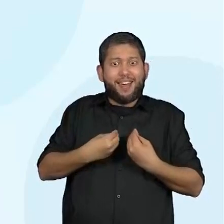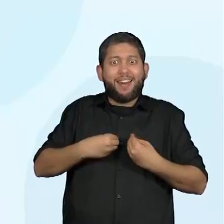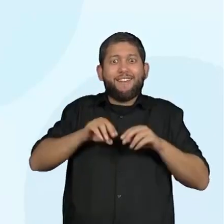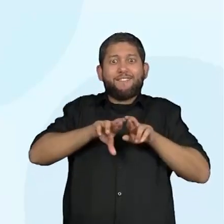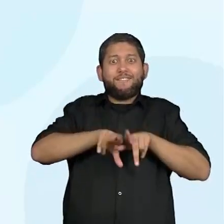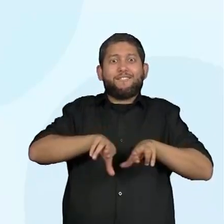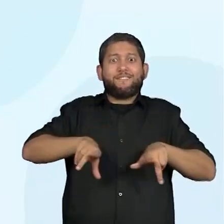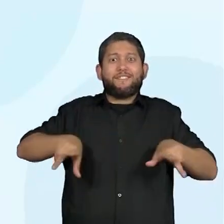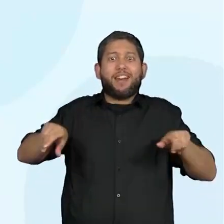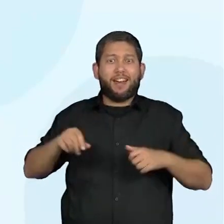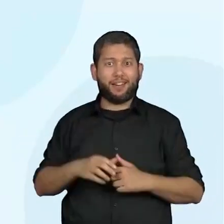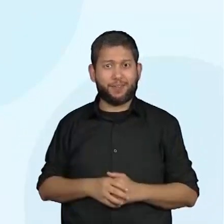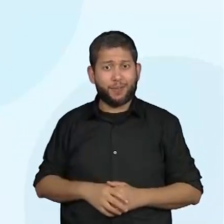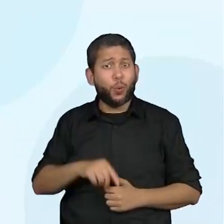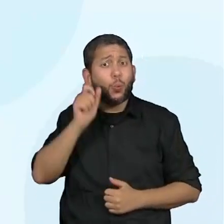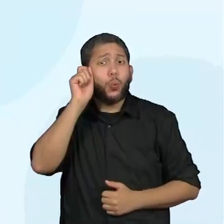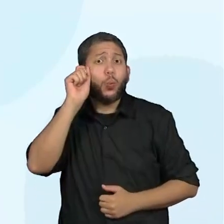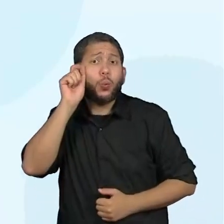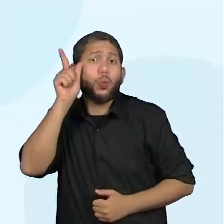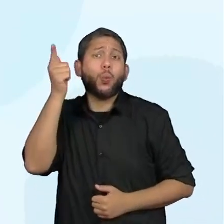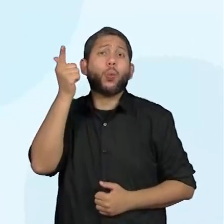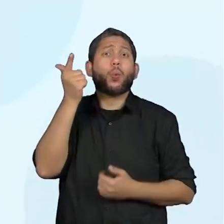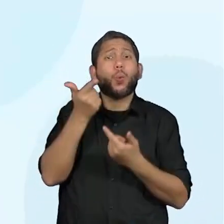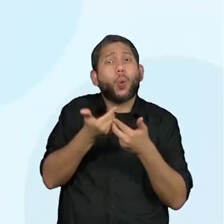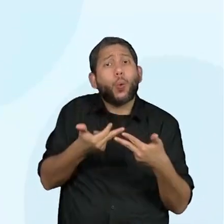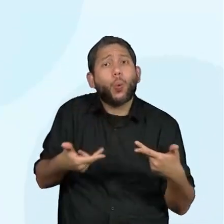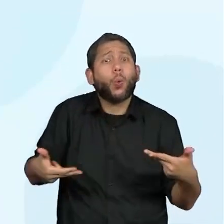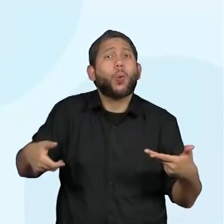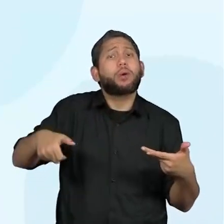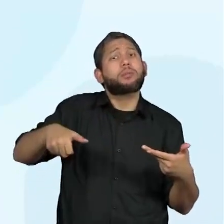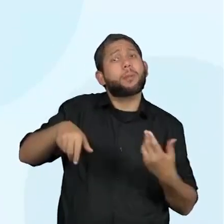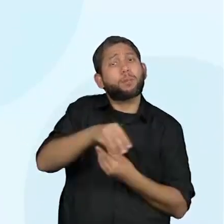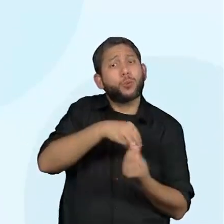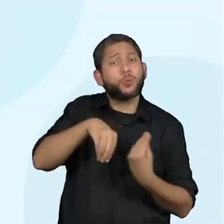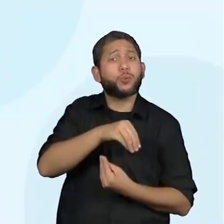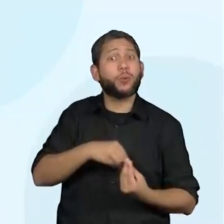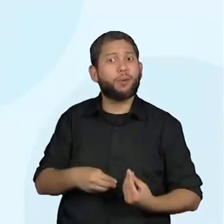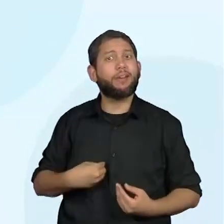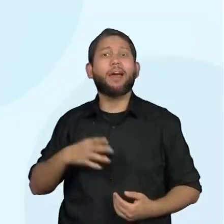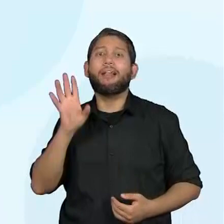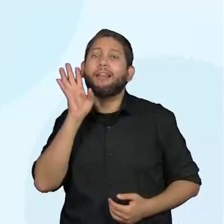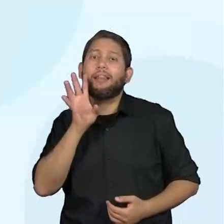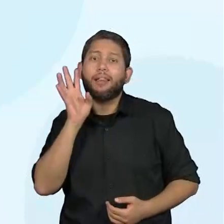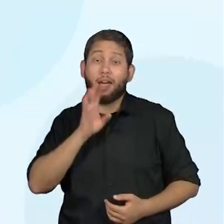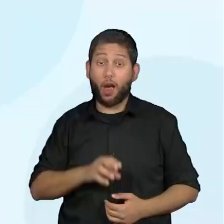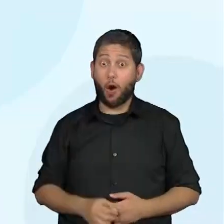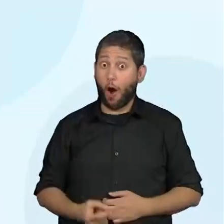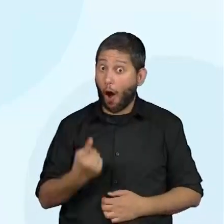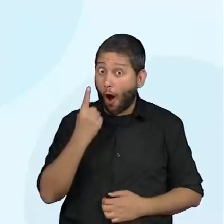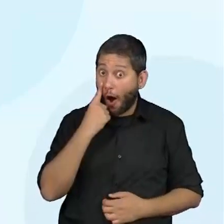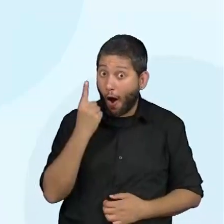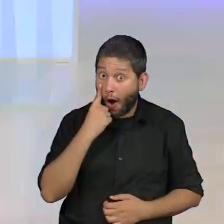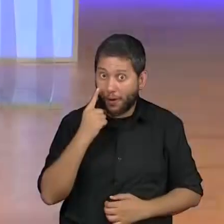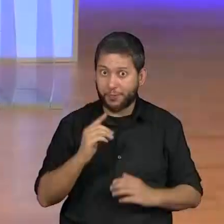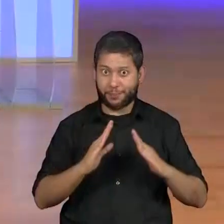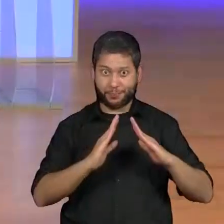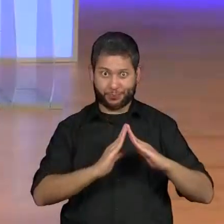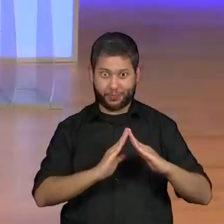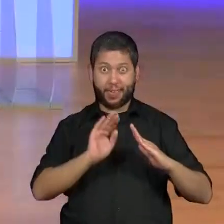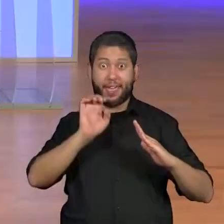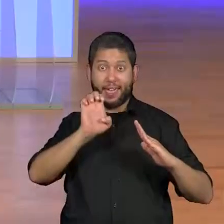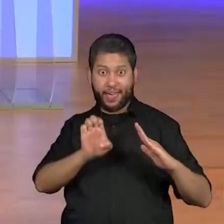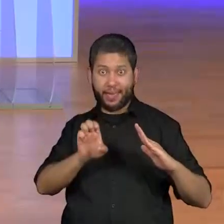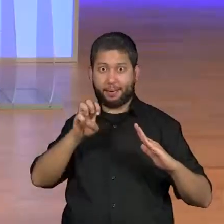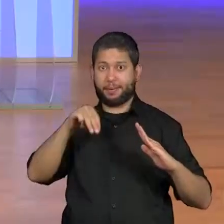as culturas se misturam. Como a Projoyce falou, temos a emigração, temos a